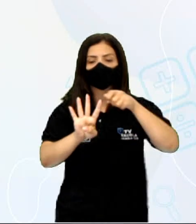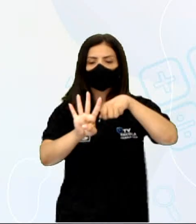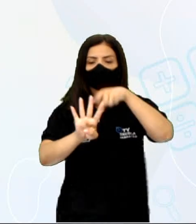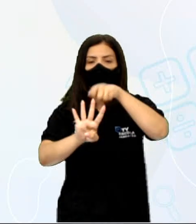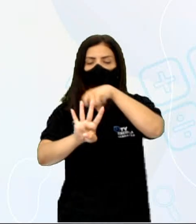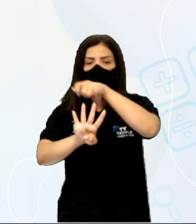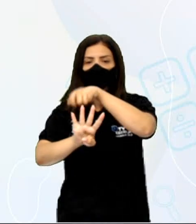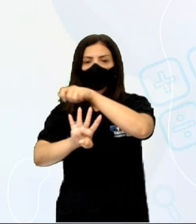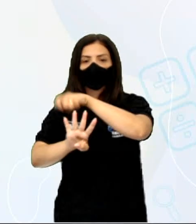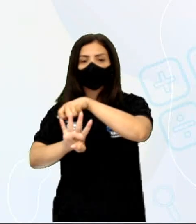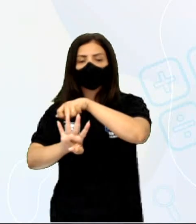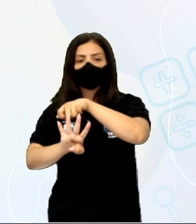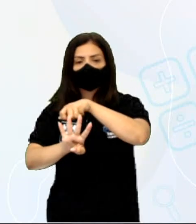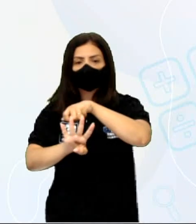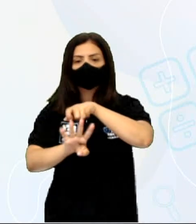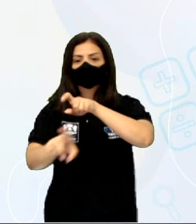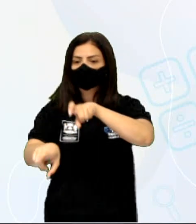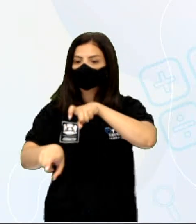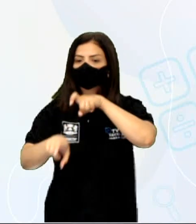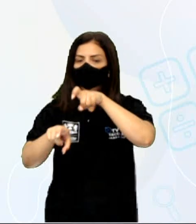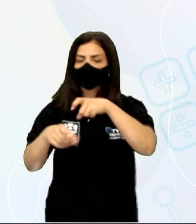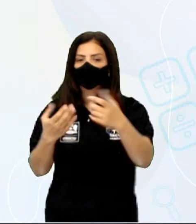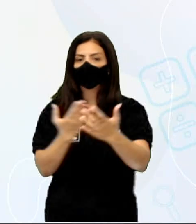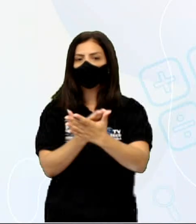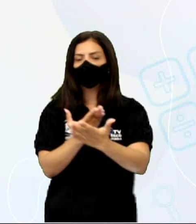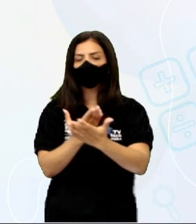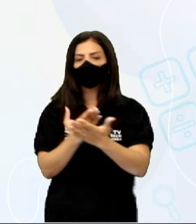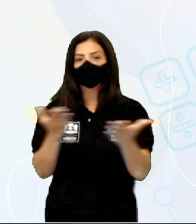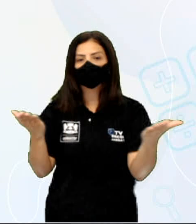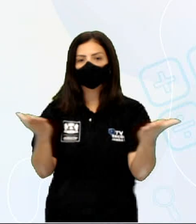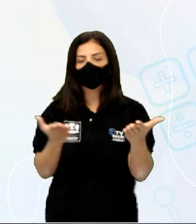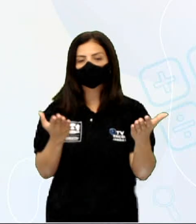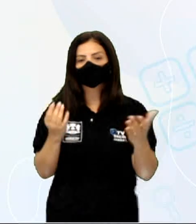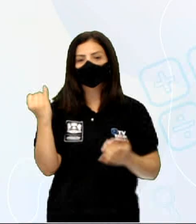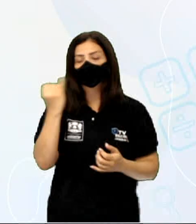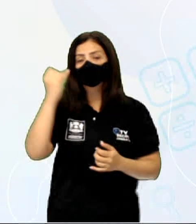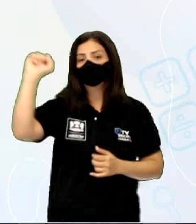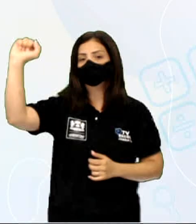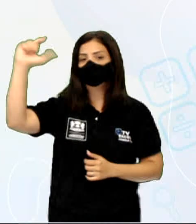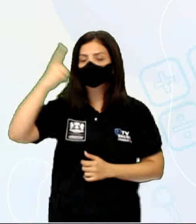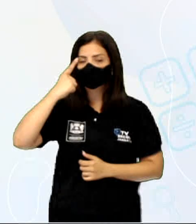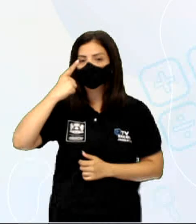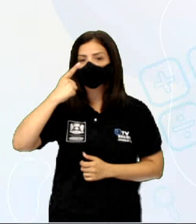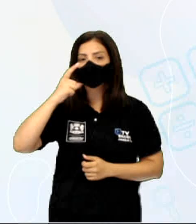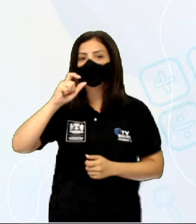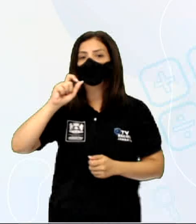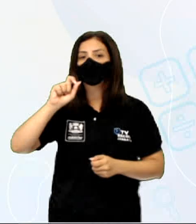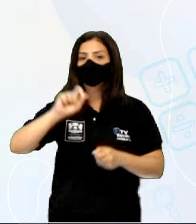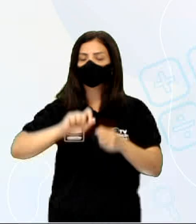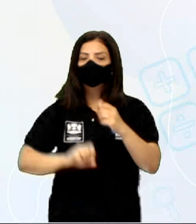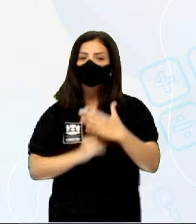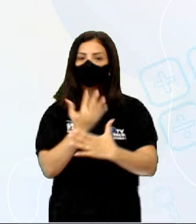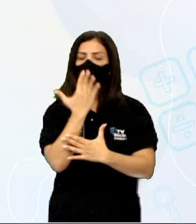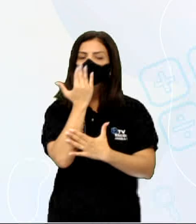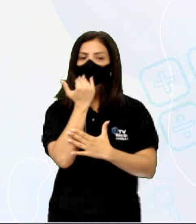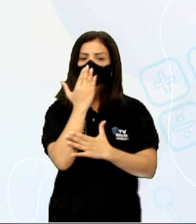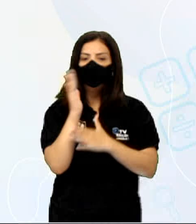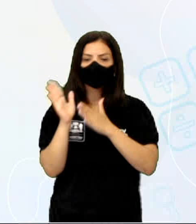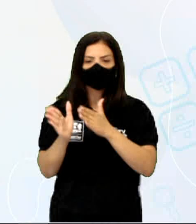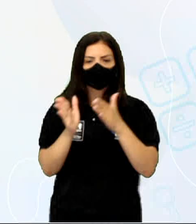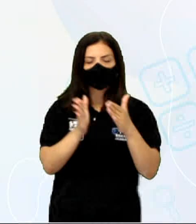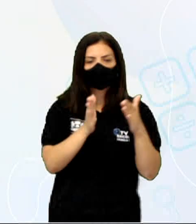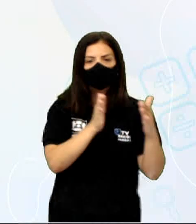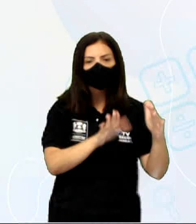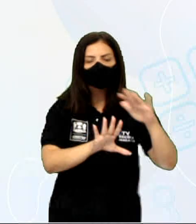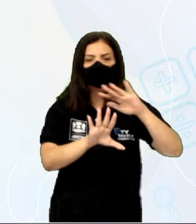nossa aula sobre a importância do Sol na produção de alimentos, cada estação tem alimentos propícios